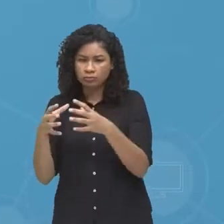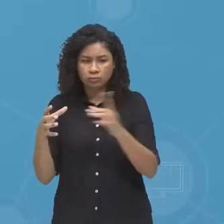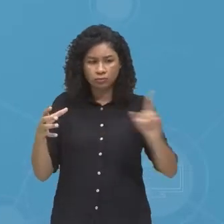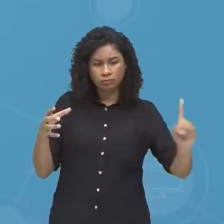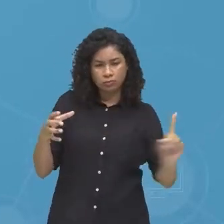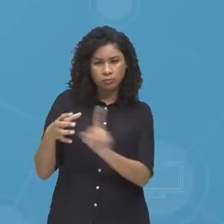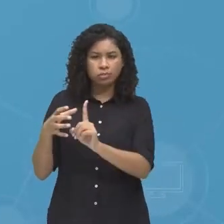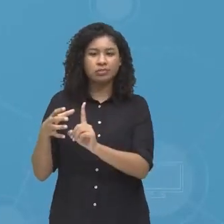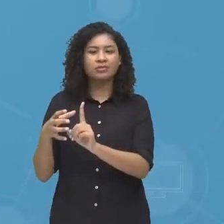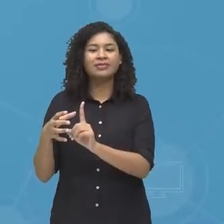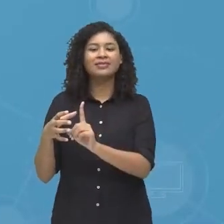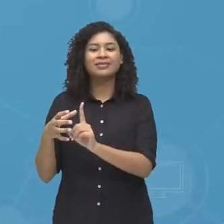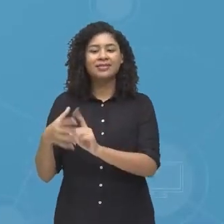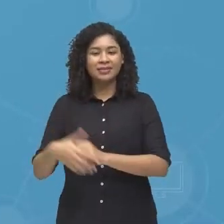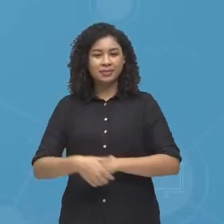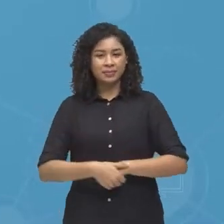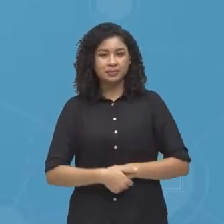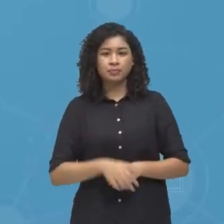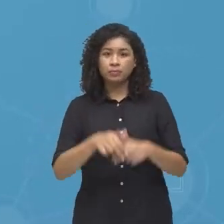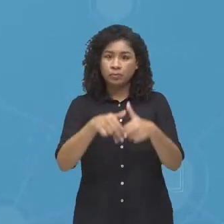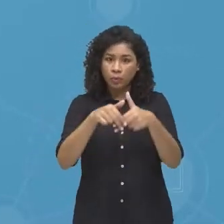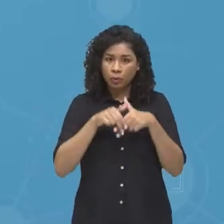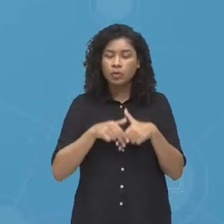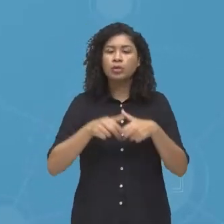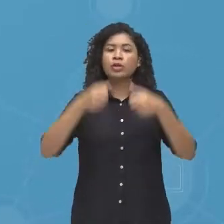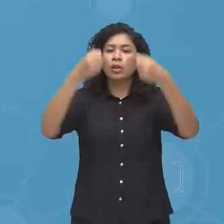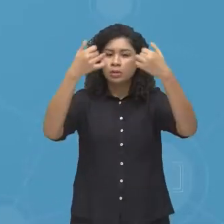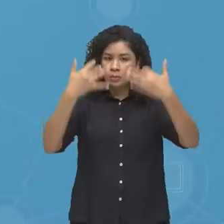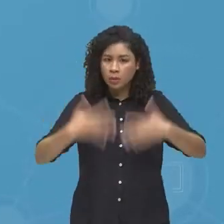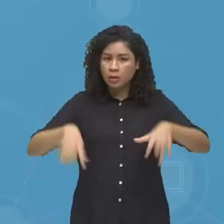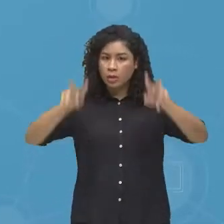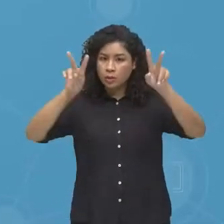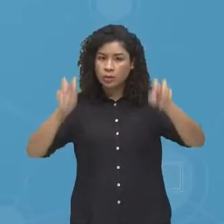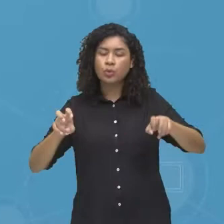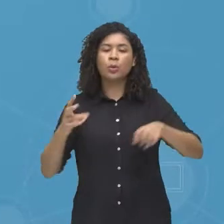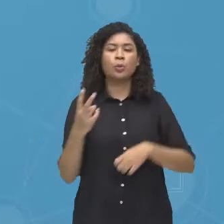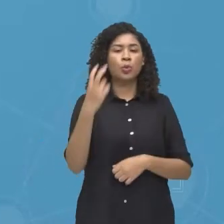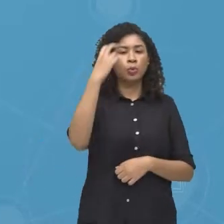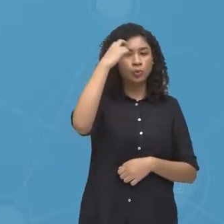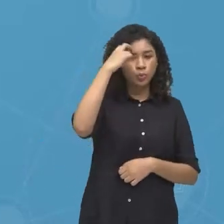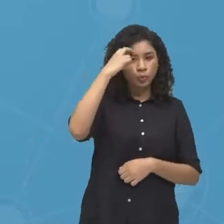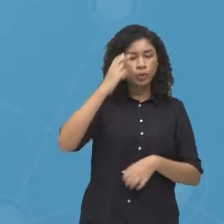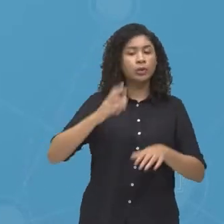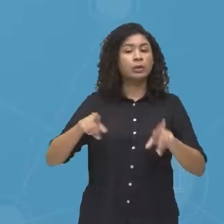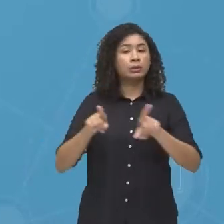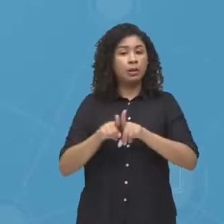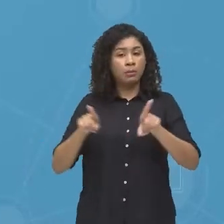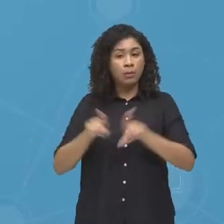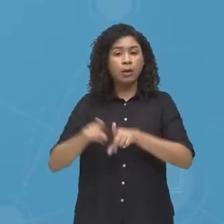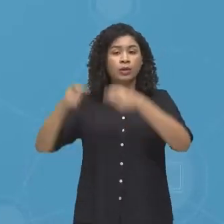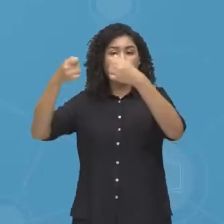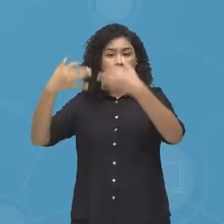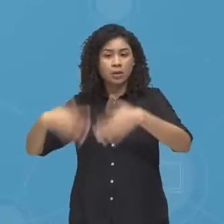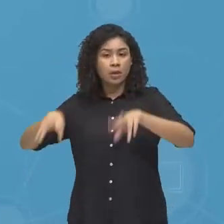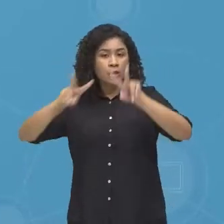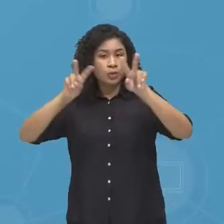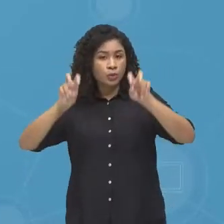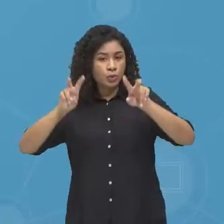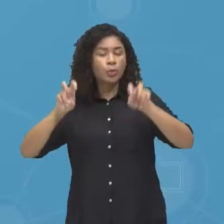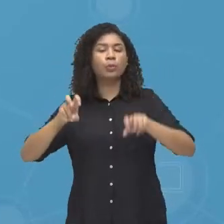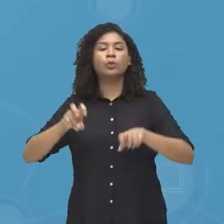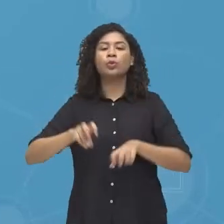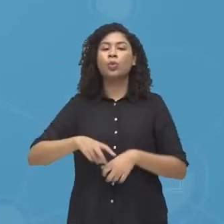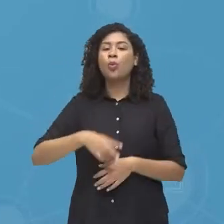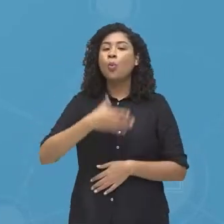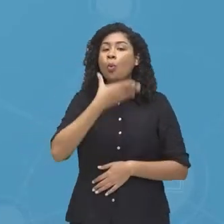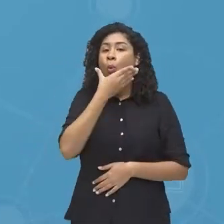já diferenciamos entre cultura e já fizemos um adendo, já fizemos um acréscimo, que o ser humano, ele participa,